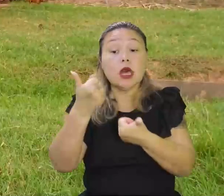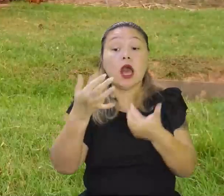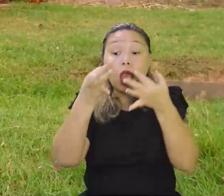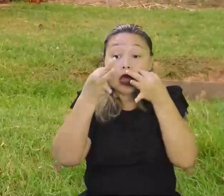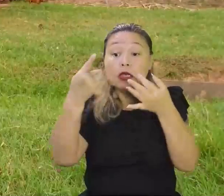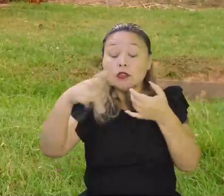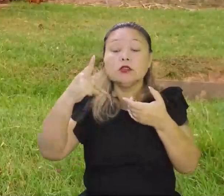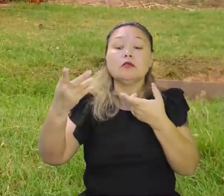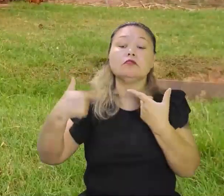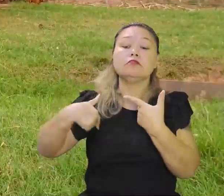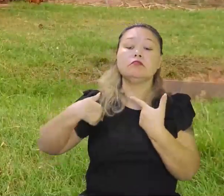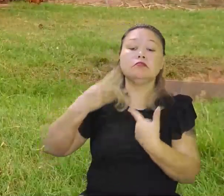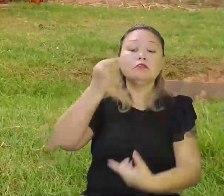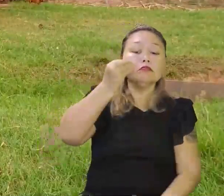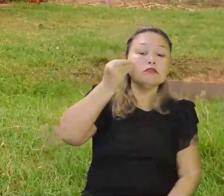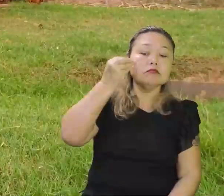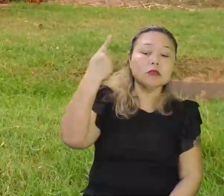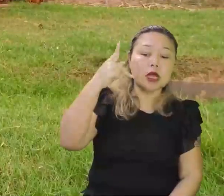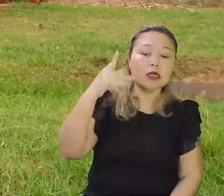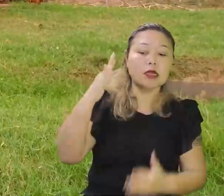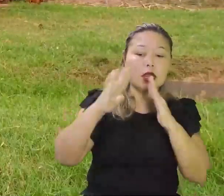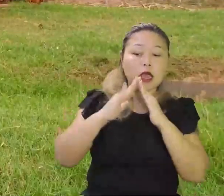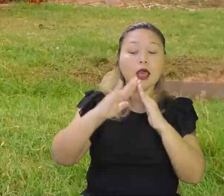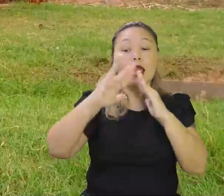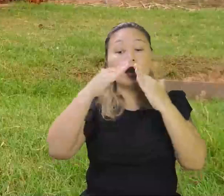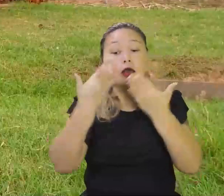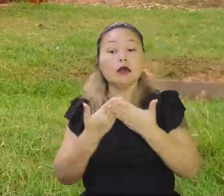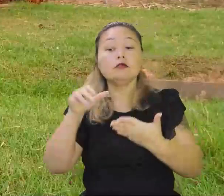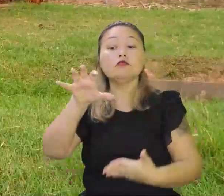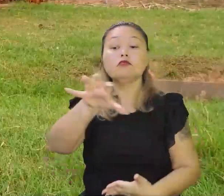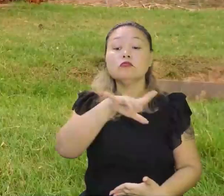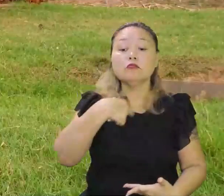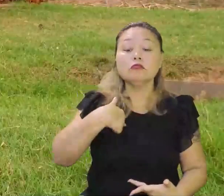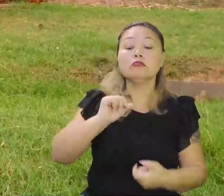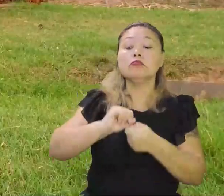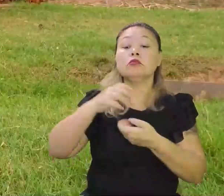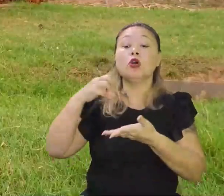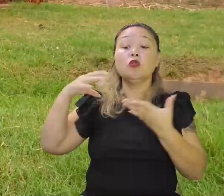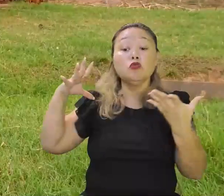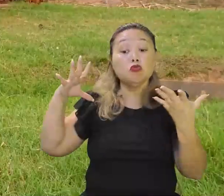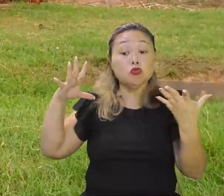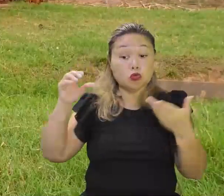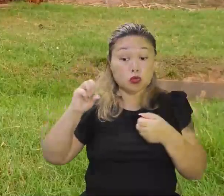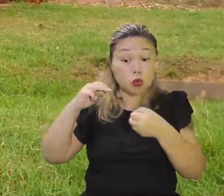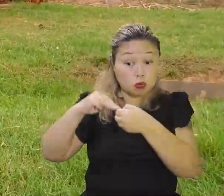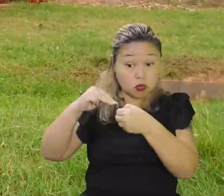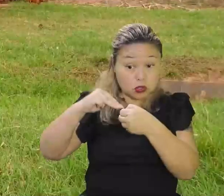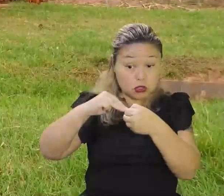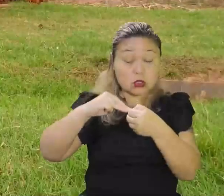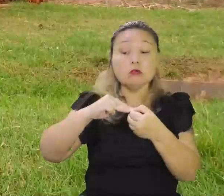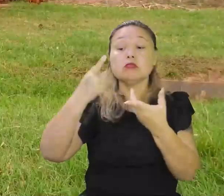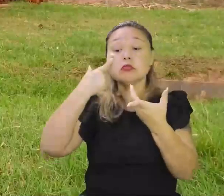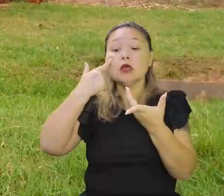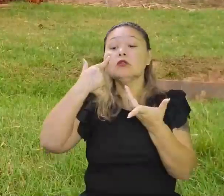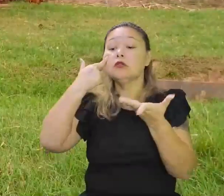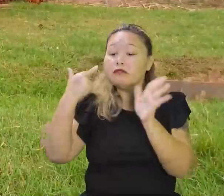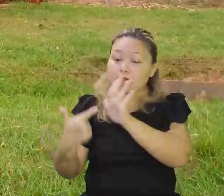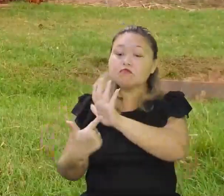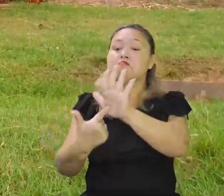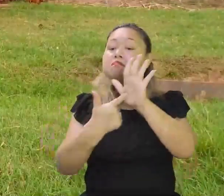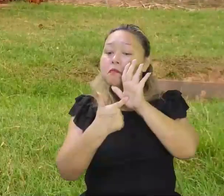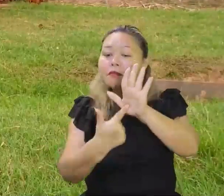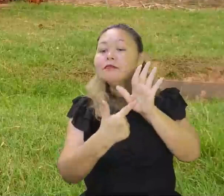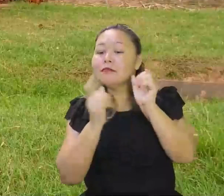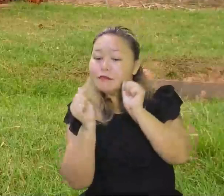vocês vivenciam aí na casa de vocês, na escola, na região de vocês, no município, a gente vai trazer junto, tá? Sempre que vocês virem